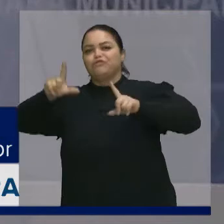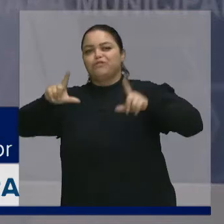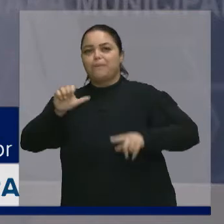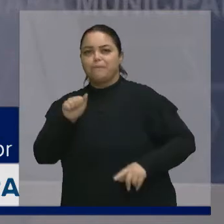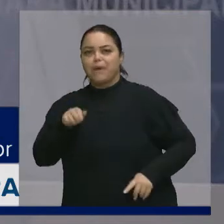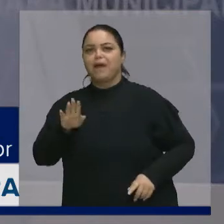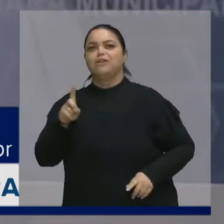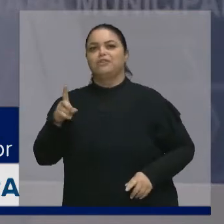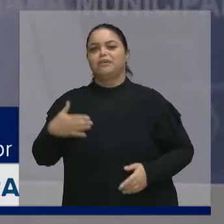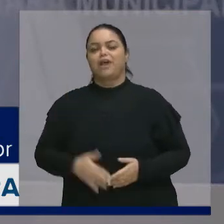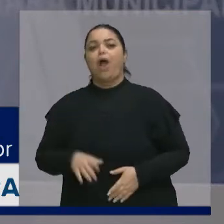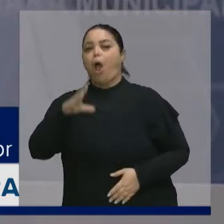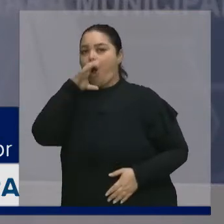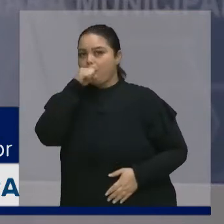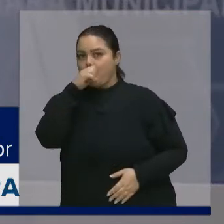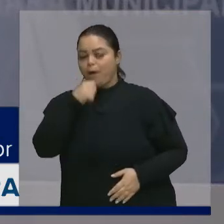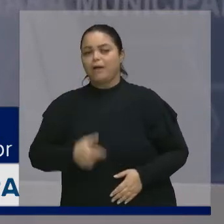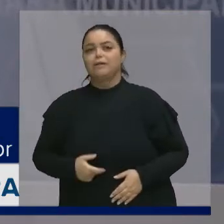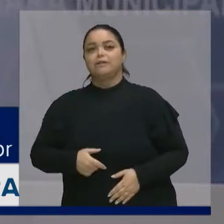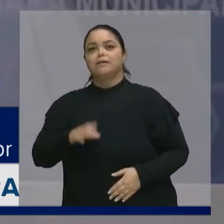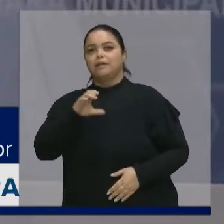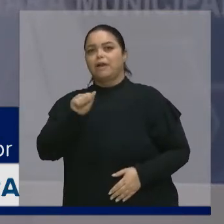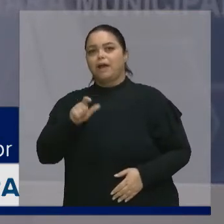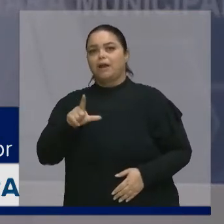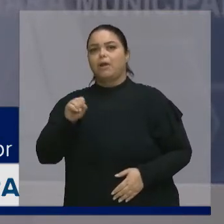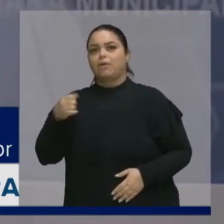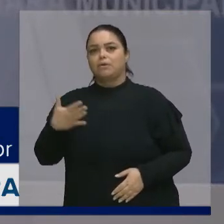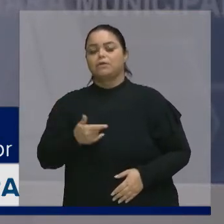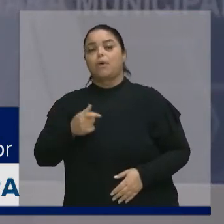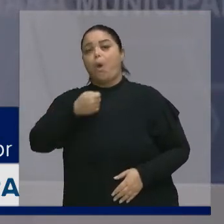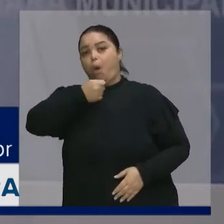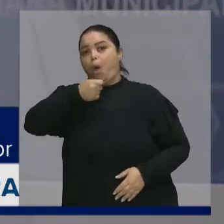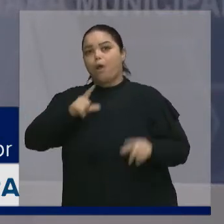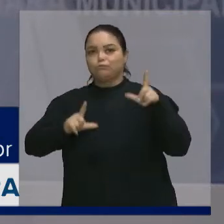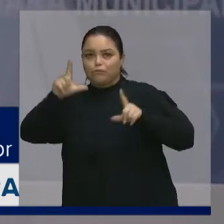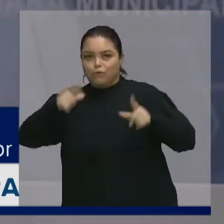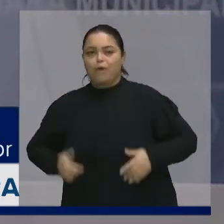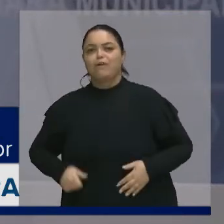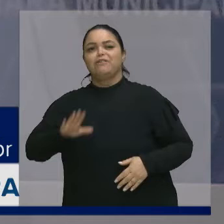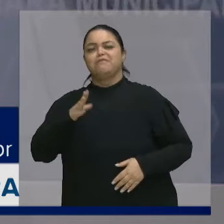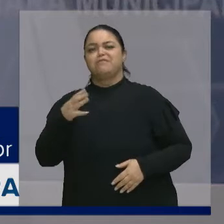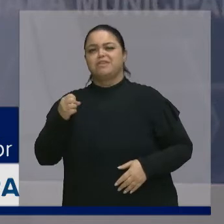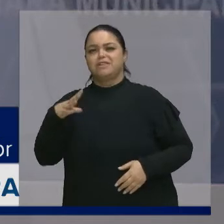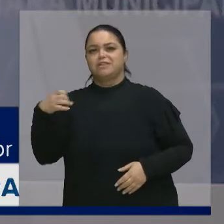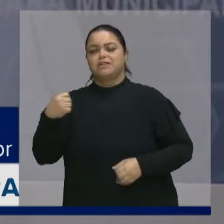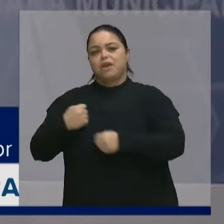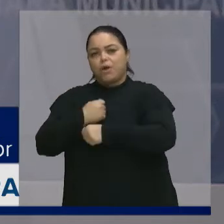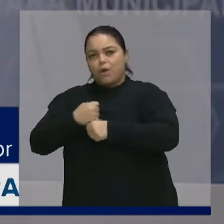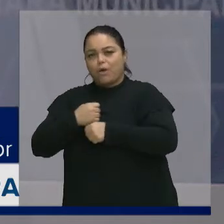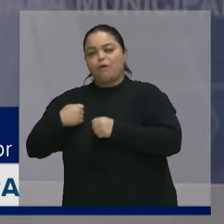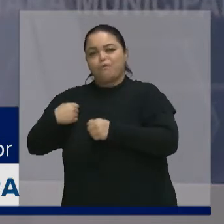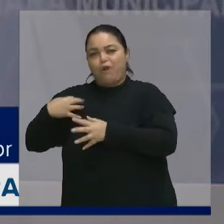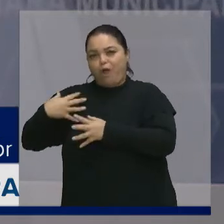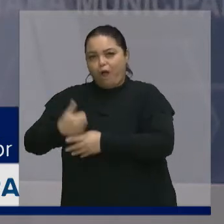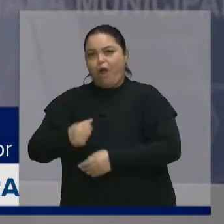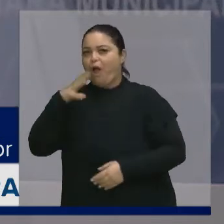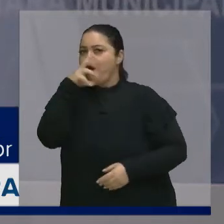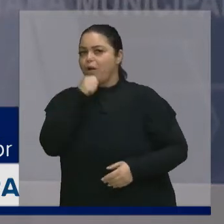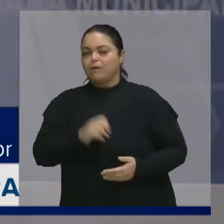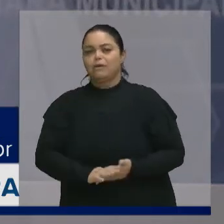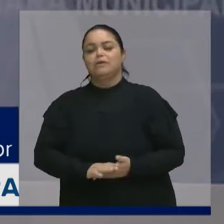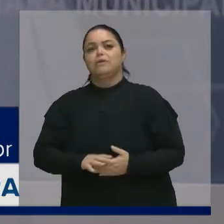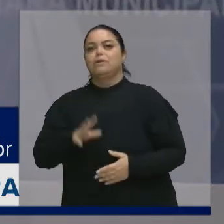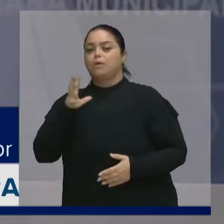sábados. Carlos Abranches atua na área de jornalismo há cerca de 30 anos, onde construiu ao longo da vida